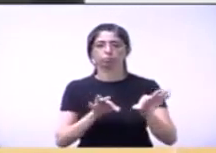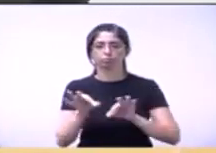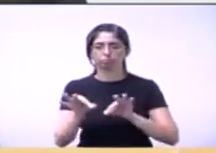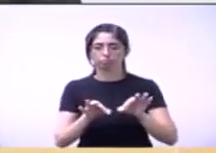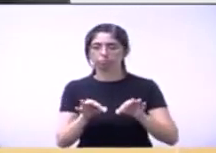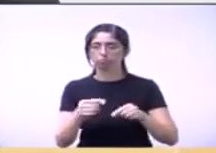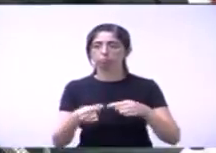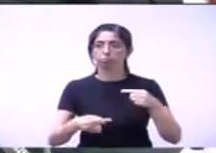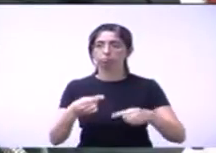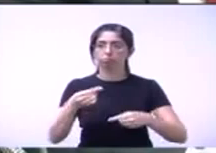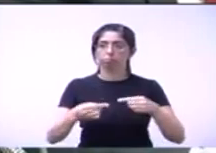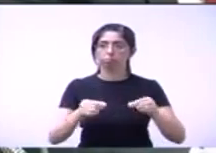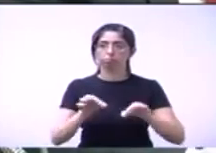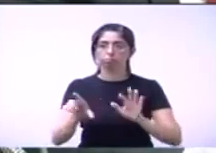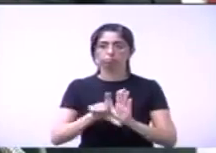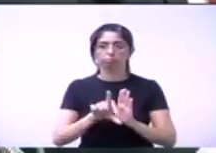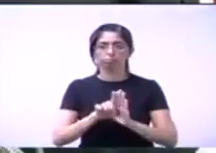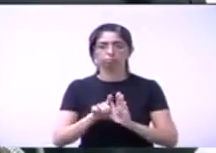lei